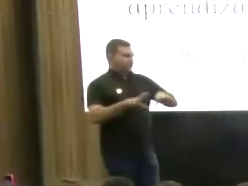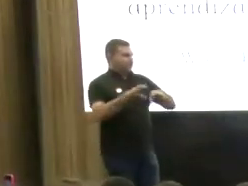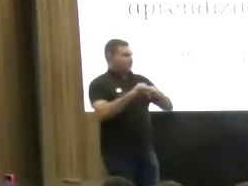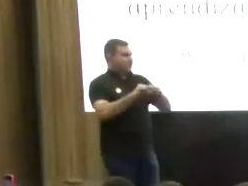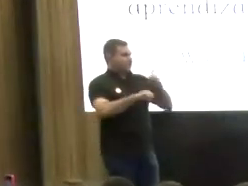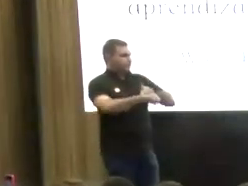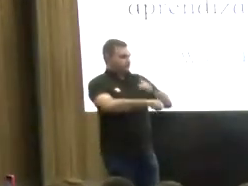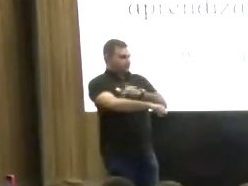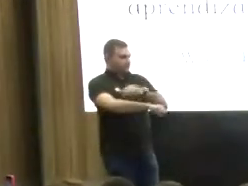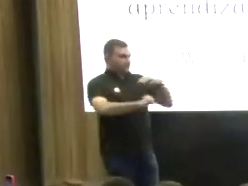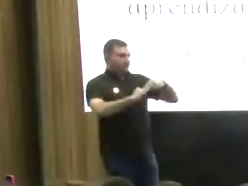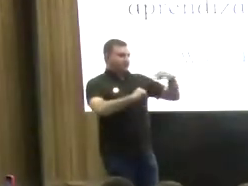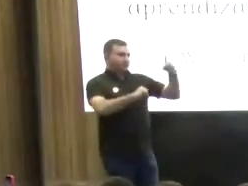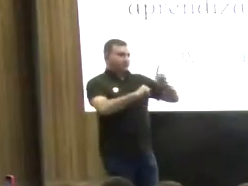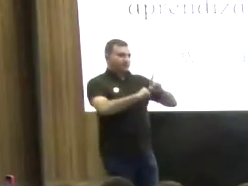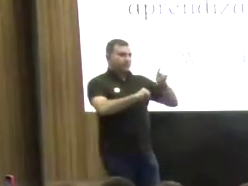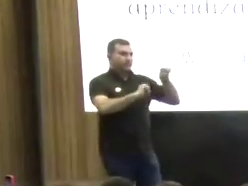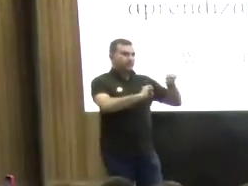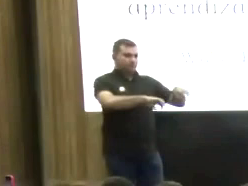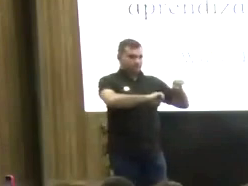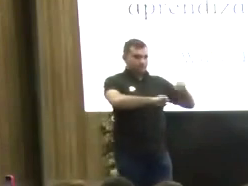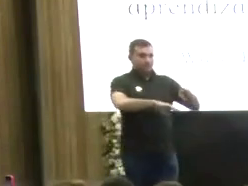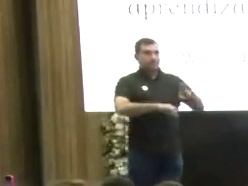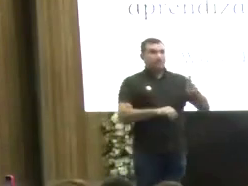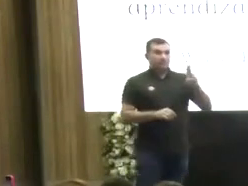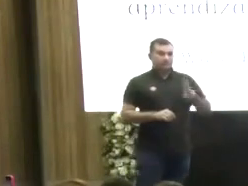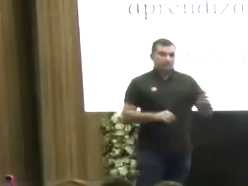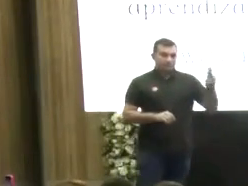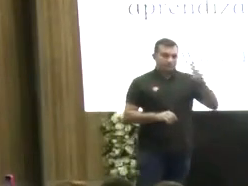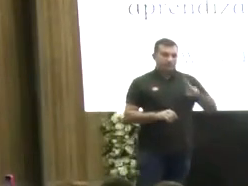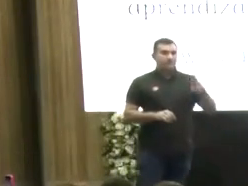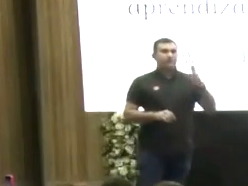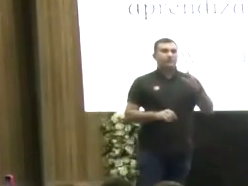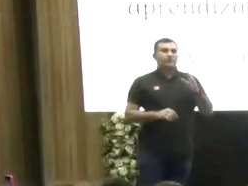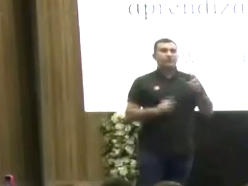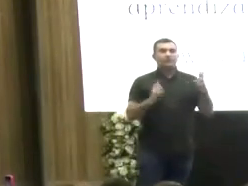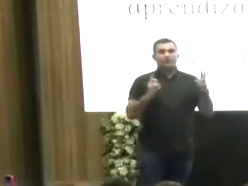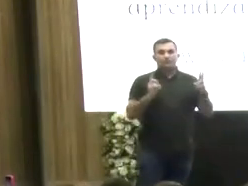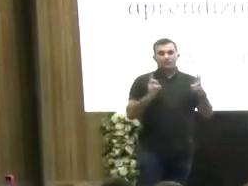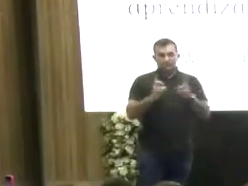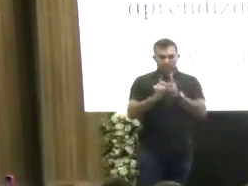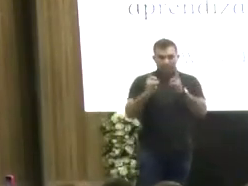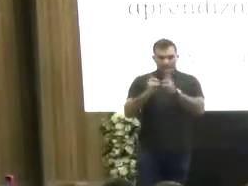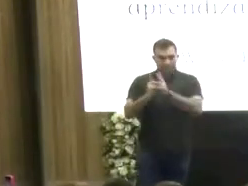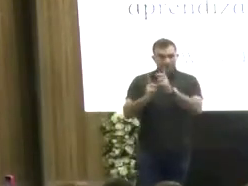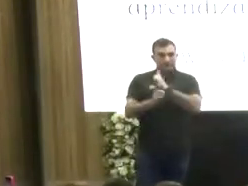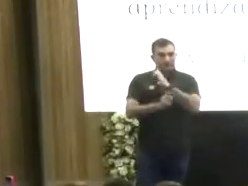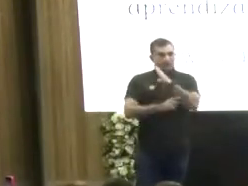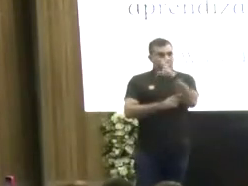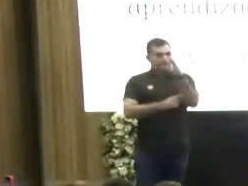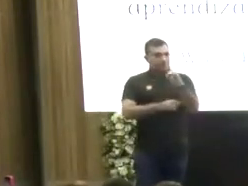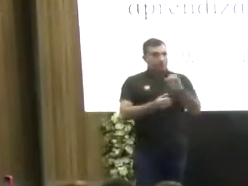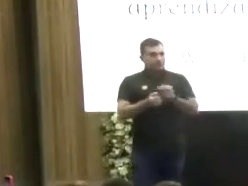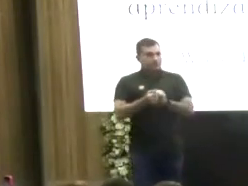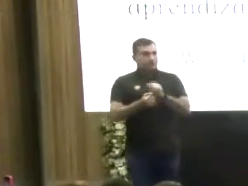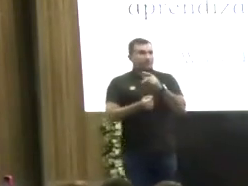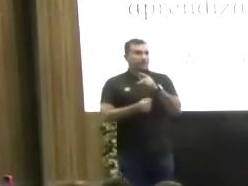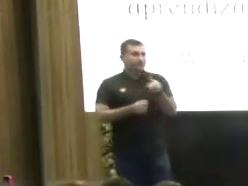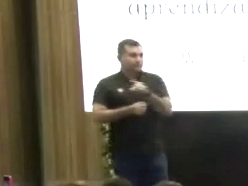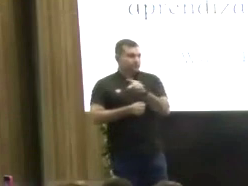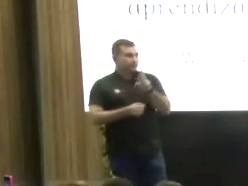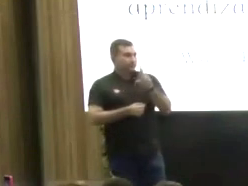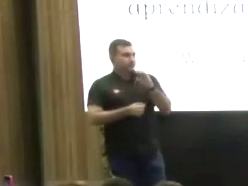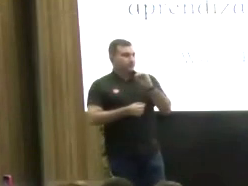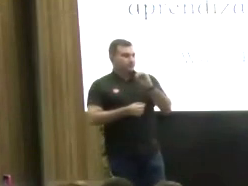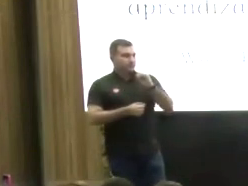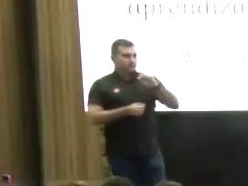Pedagogia, mestrado e doutorado em Educação pela Universidade Federal do Rio Grande do Norte. Coordena, juntamente com a professora Rossana Pinheiro,